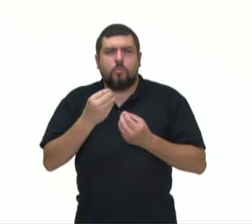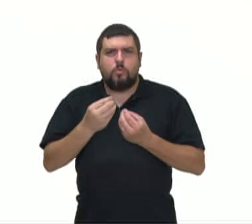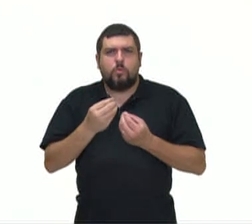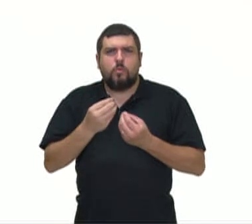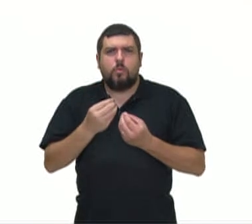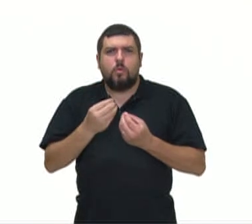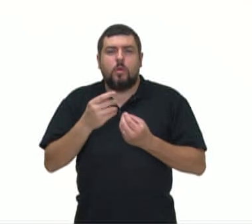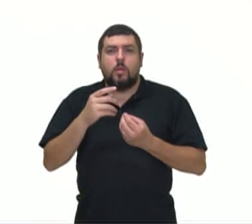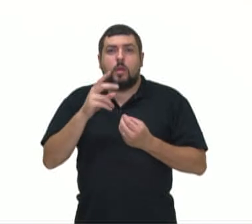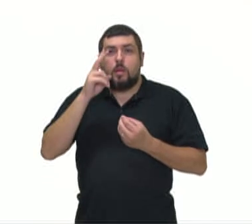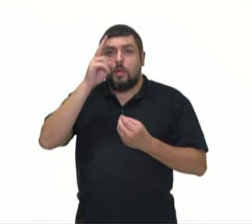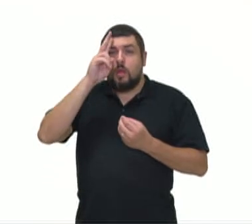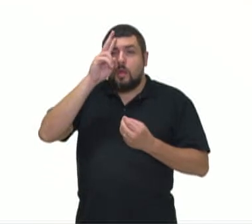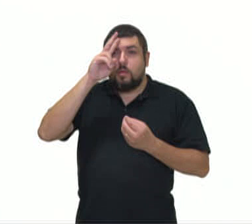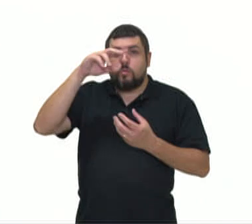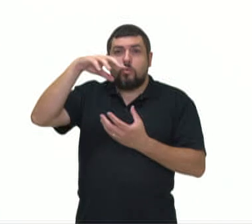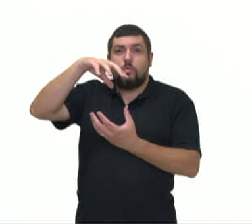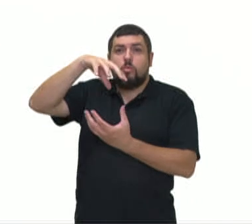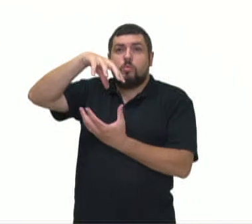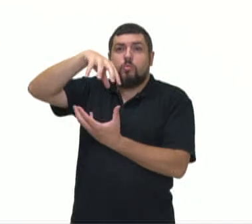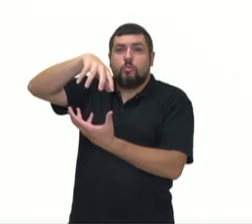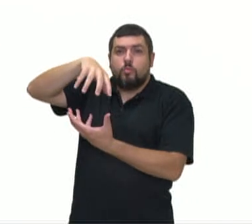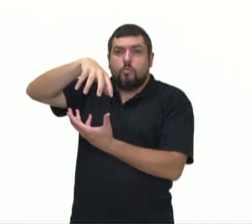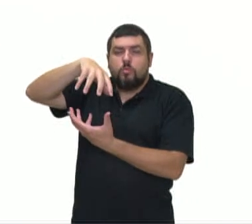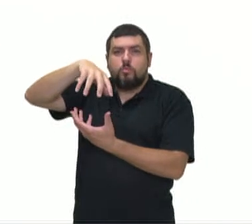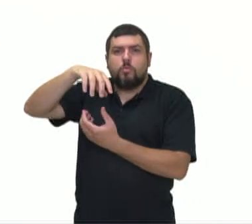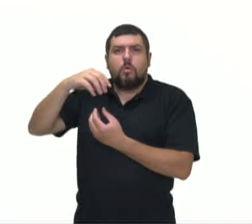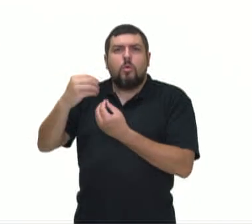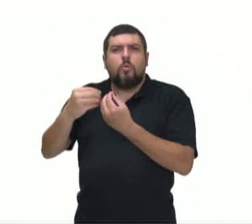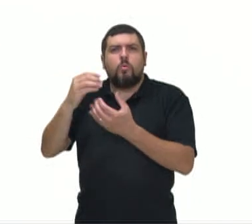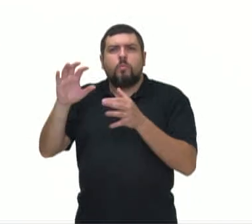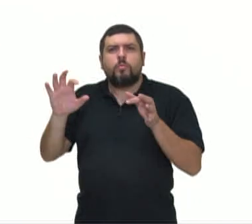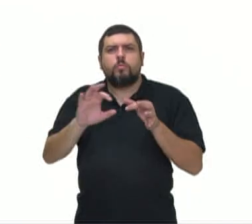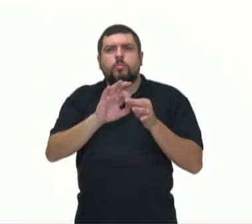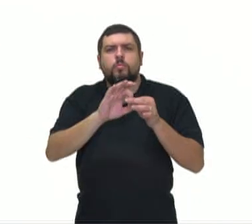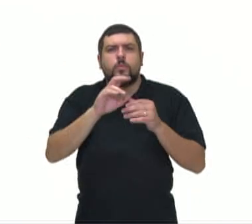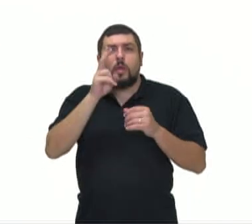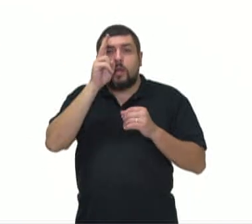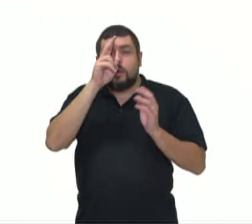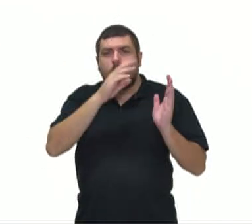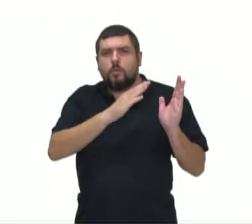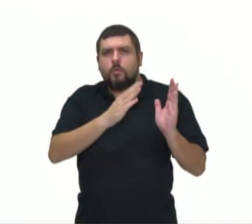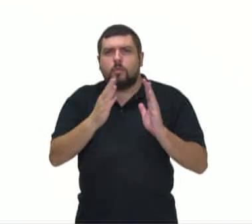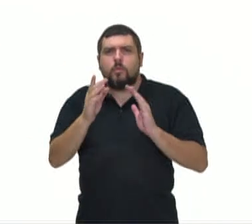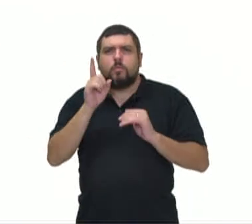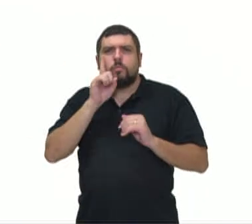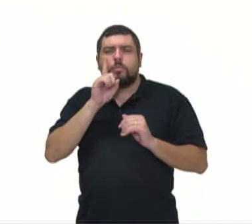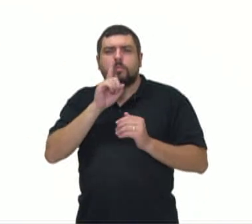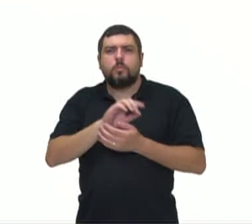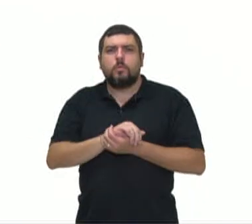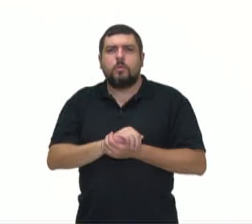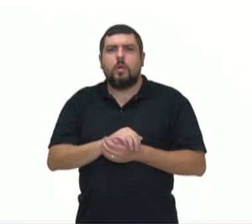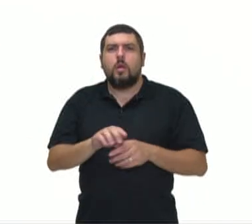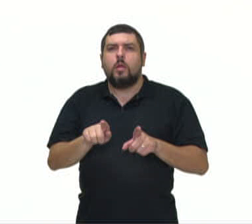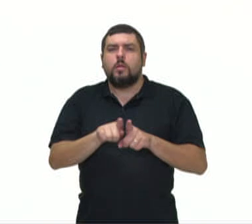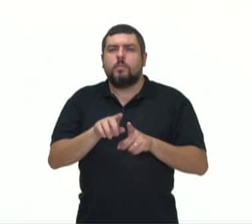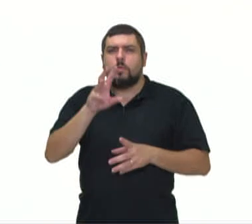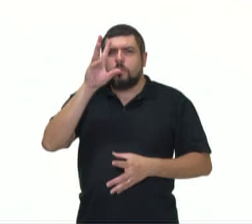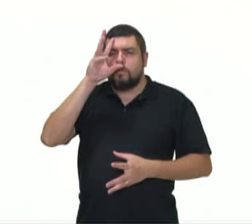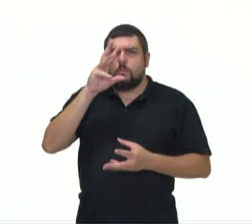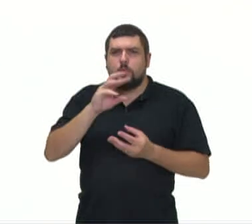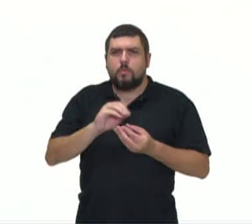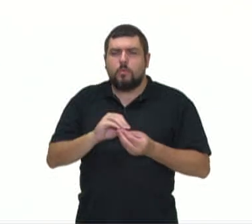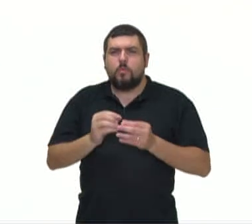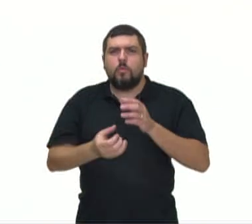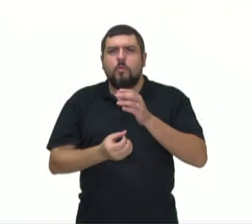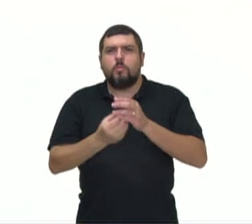Essa história do mundo faz uma relação com a história dos Estados Unidos. Compreender a formação da nação